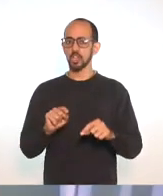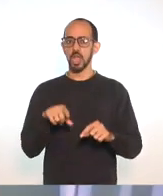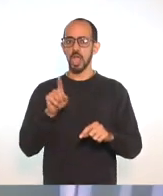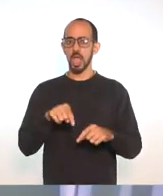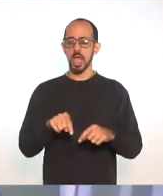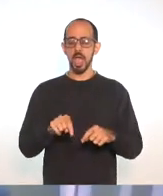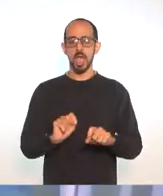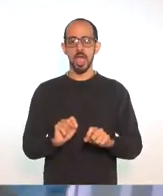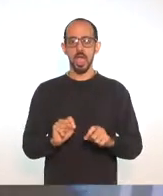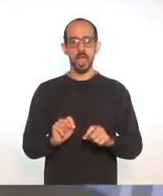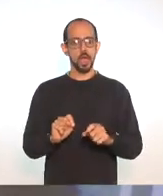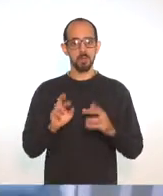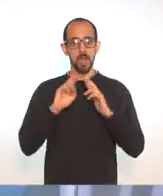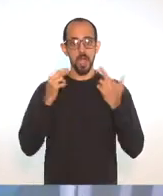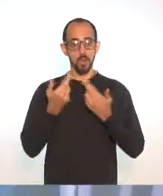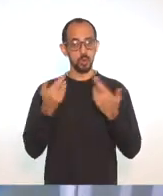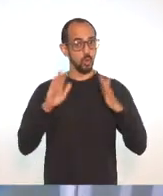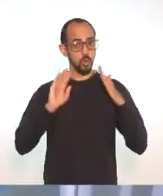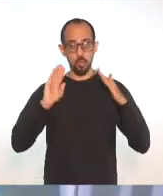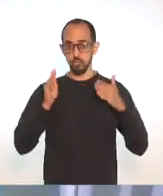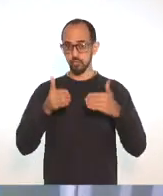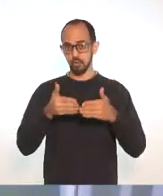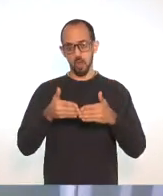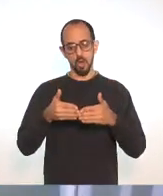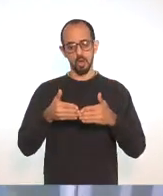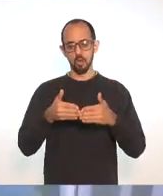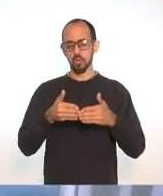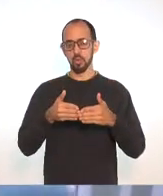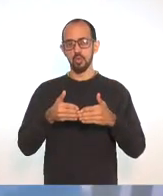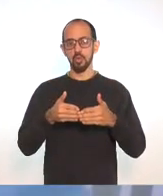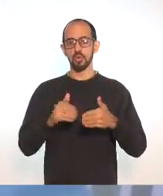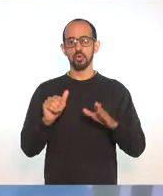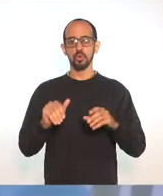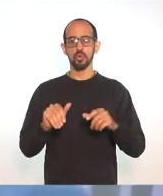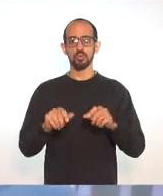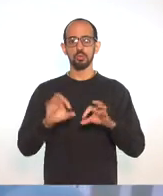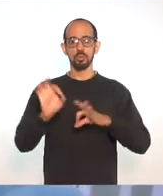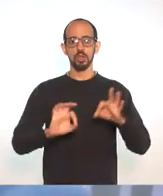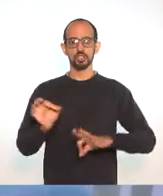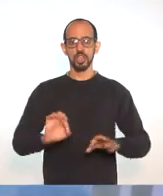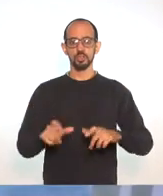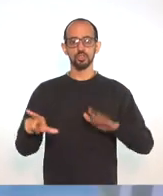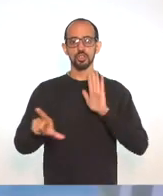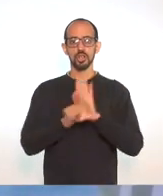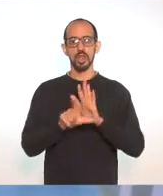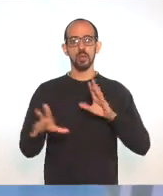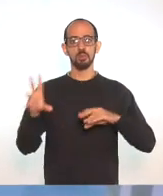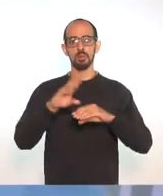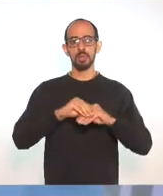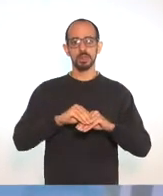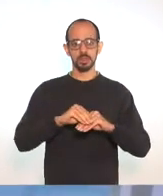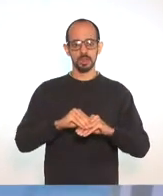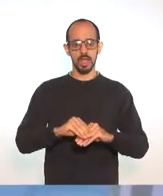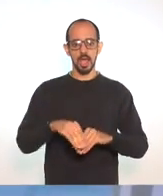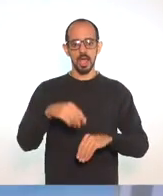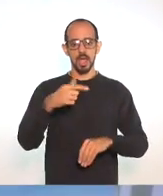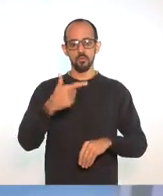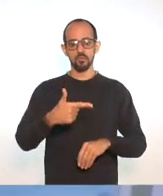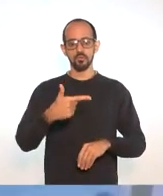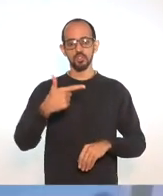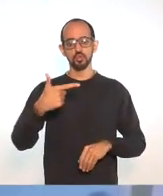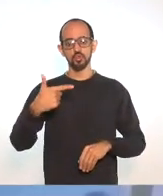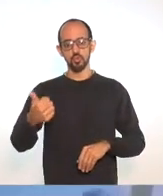projeto de lei complementar ao projeto de lei complementar número 21 de 2020 de autoria da deputada a